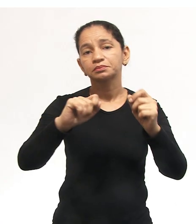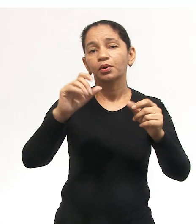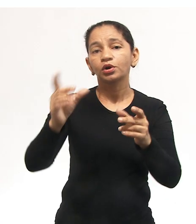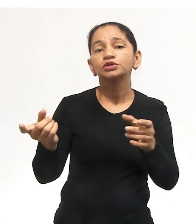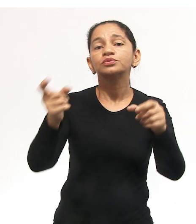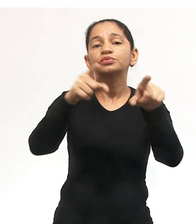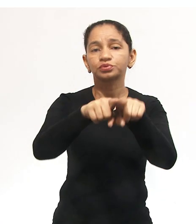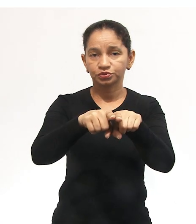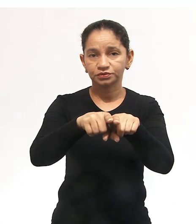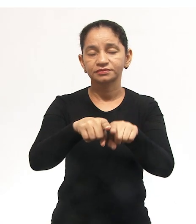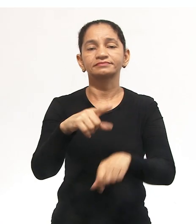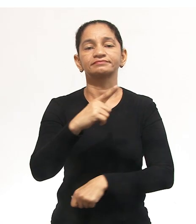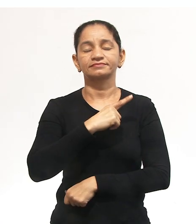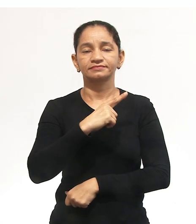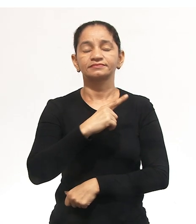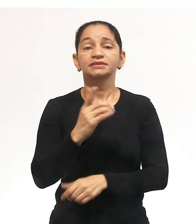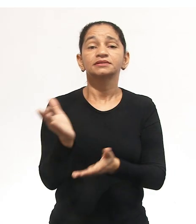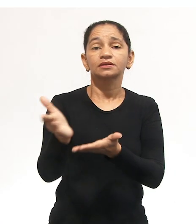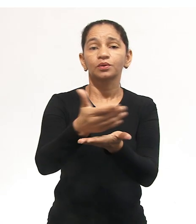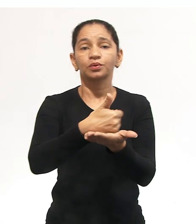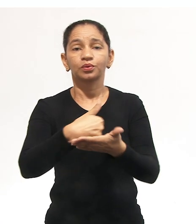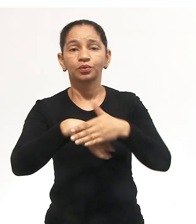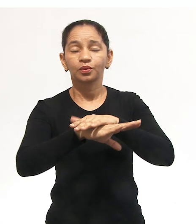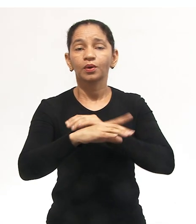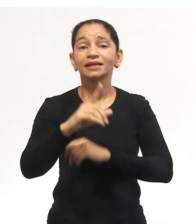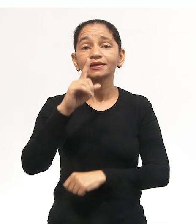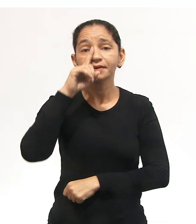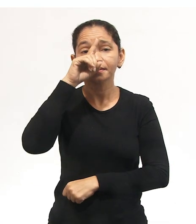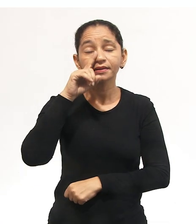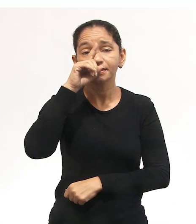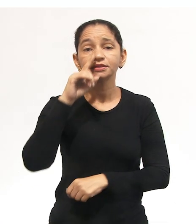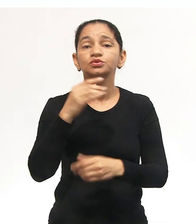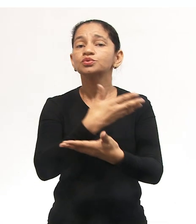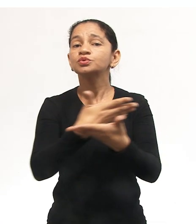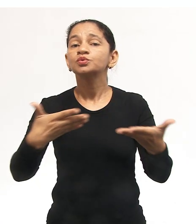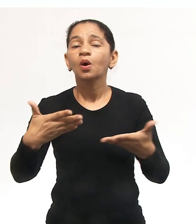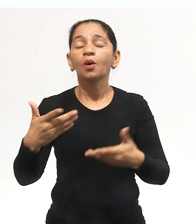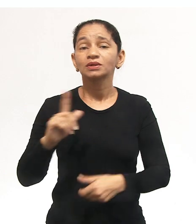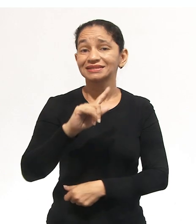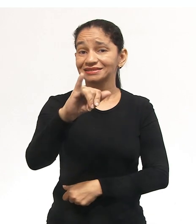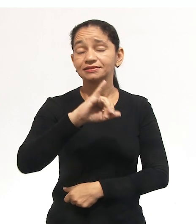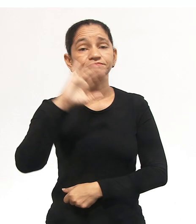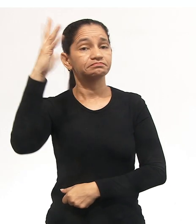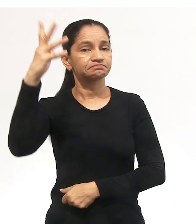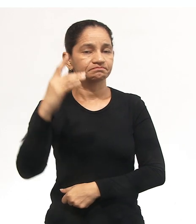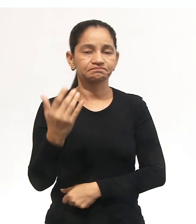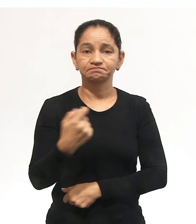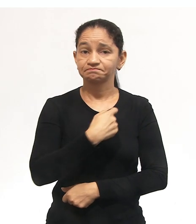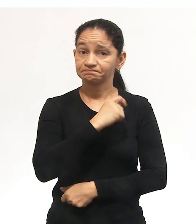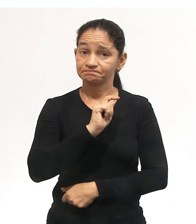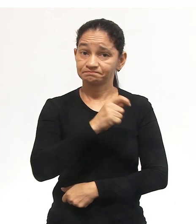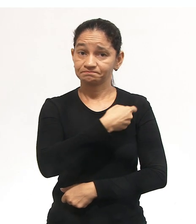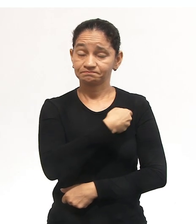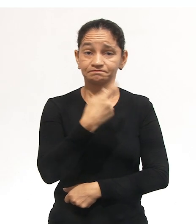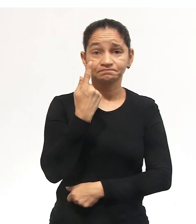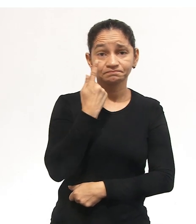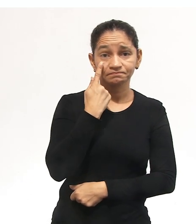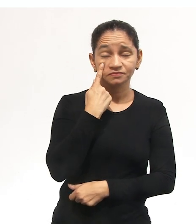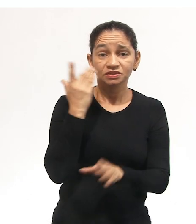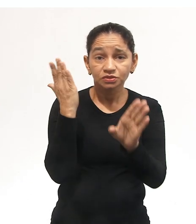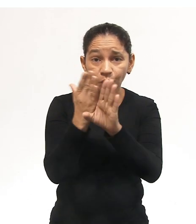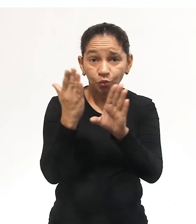Avaliar também os passivos contingentes e os riscos fiscais e indicar providências caso esses riscos se